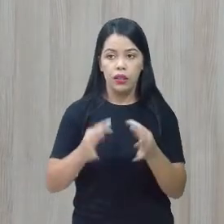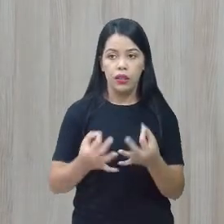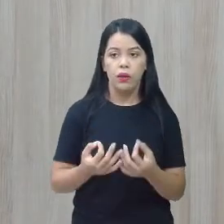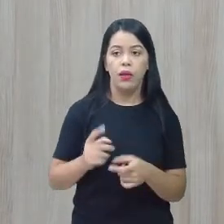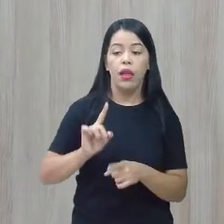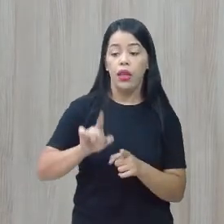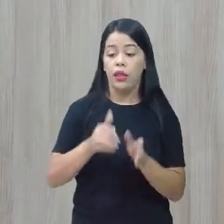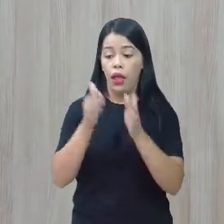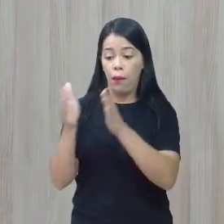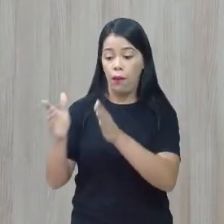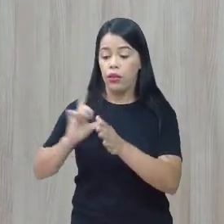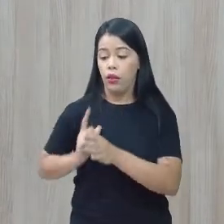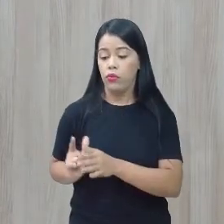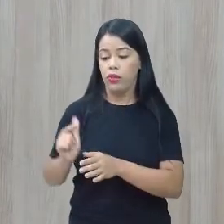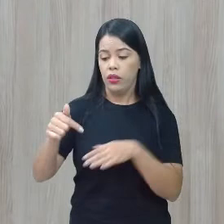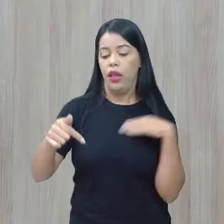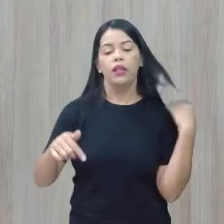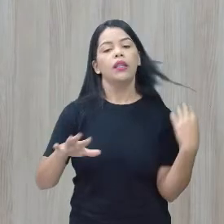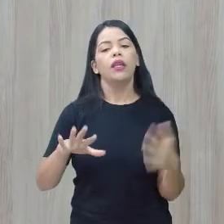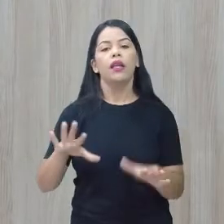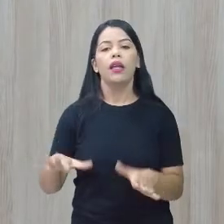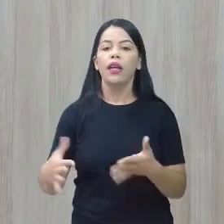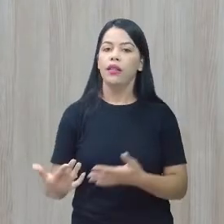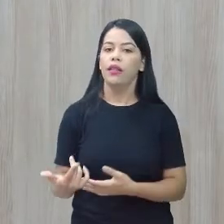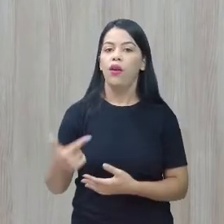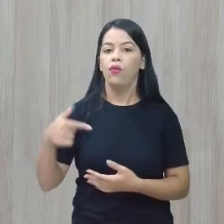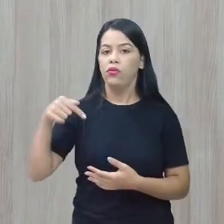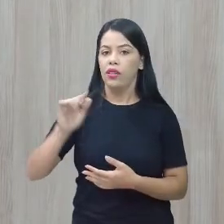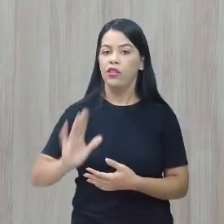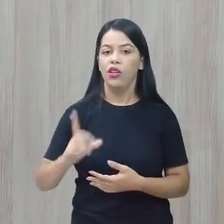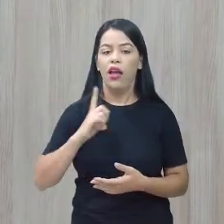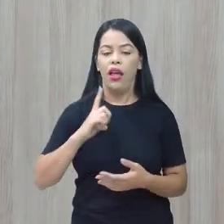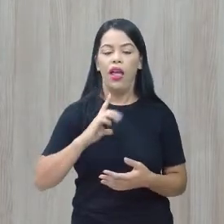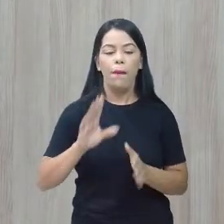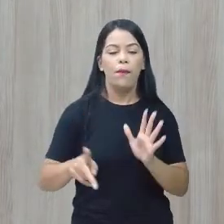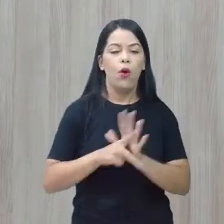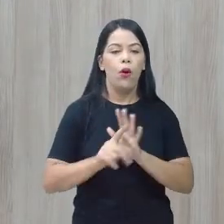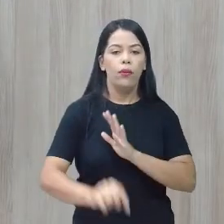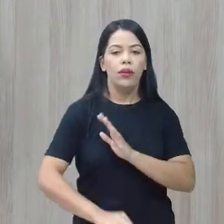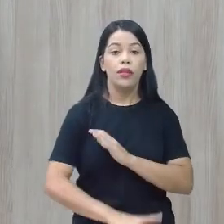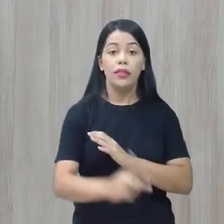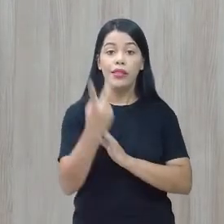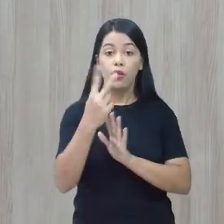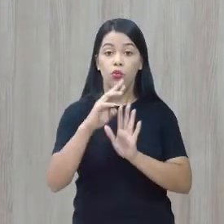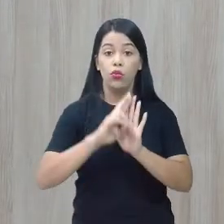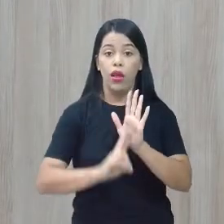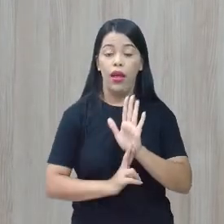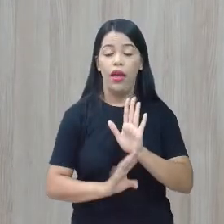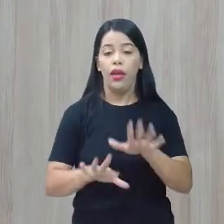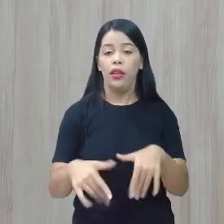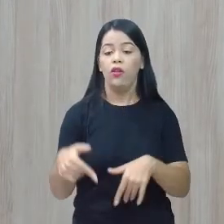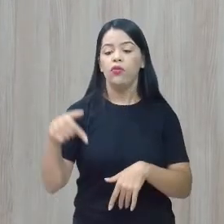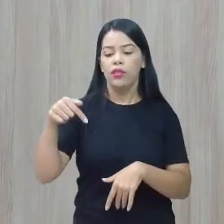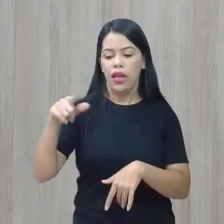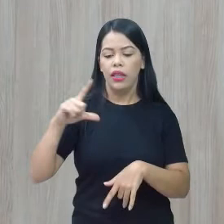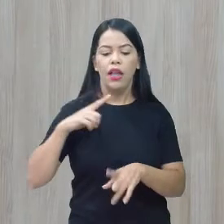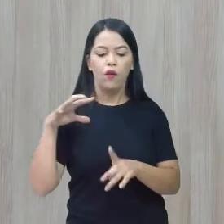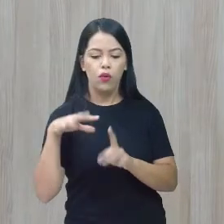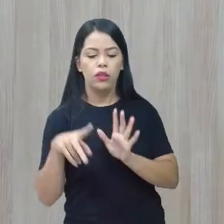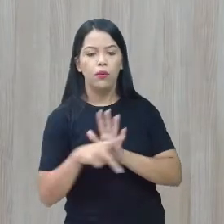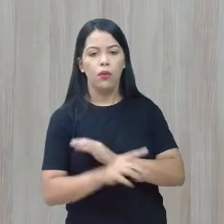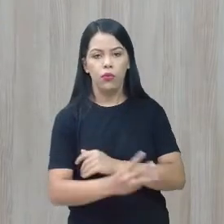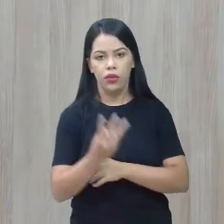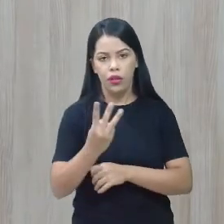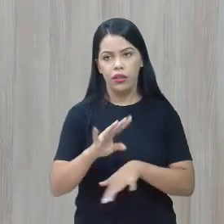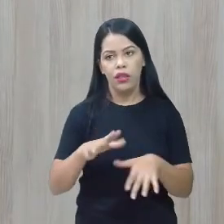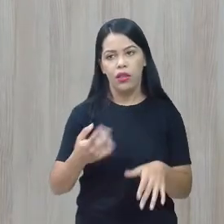o 7. O 7, ele já entra na segunda regrinha, né? Então, se a gente tem o 7, ele vai influenciar diretamente nesse número